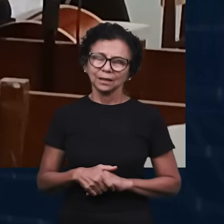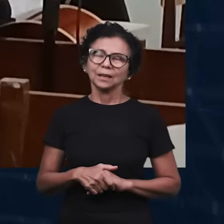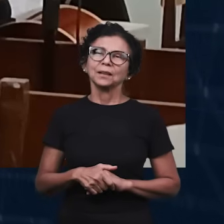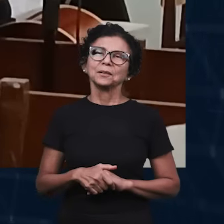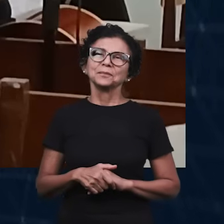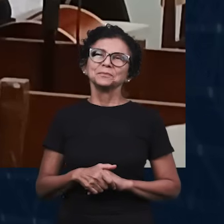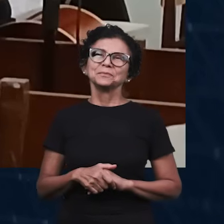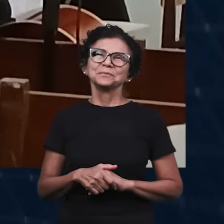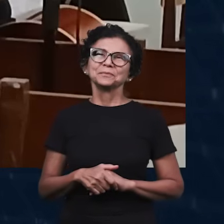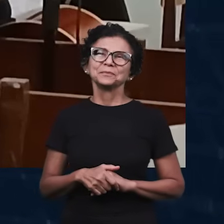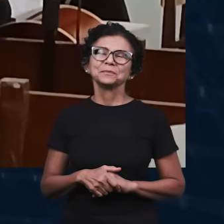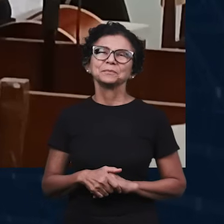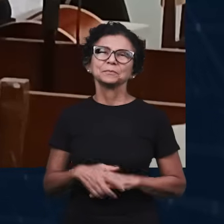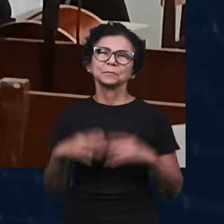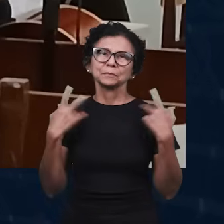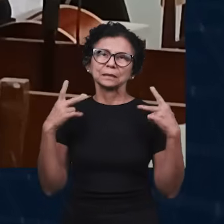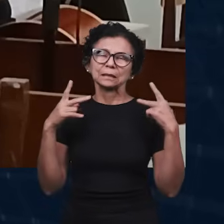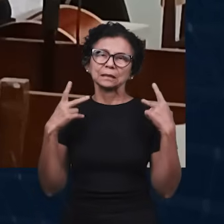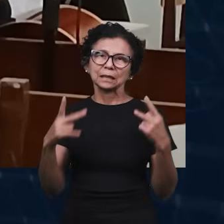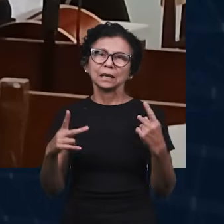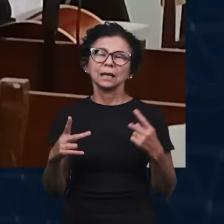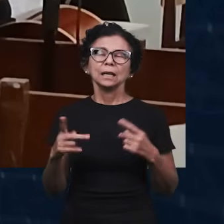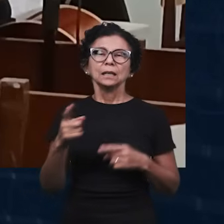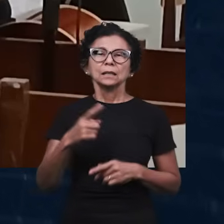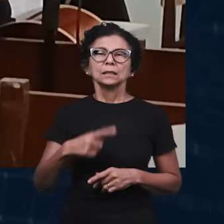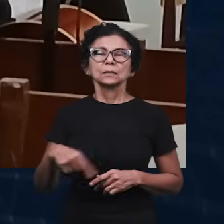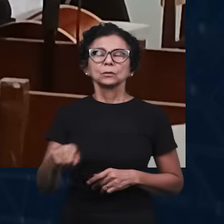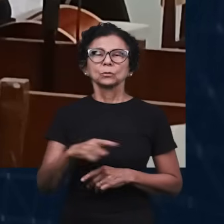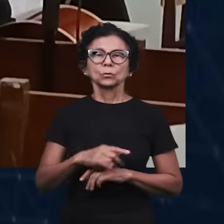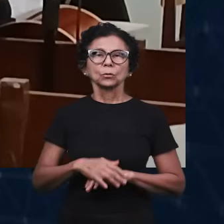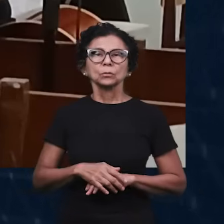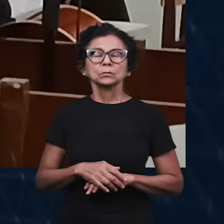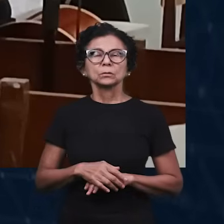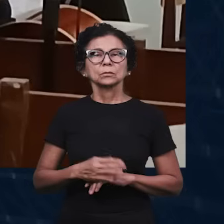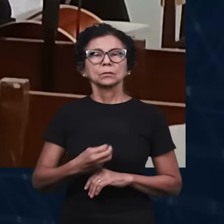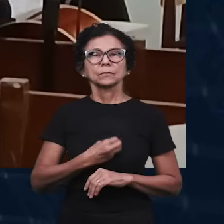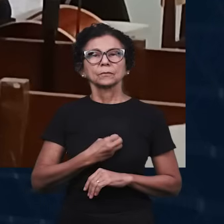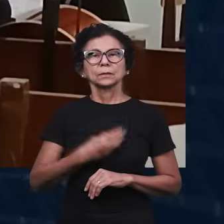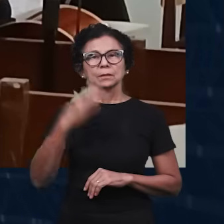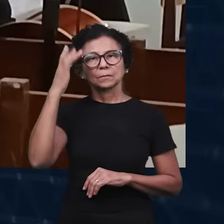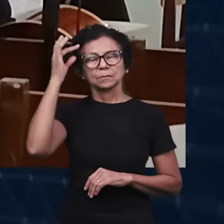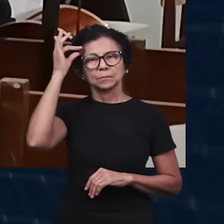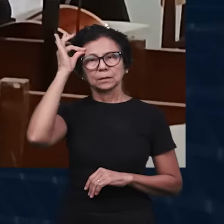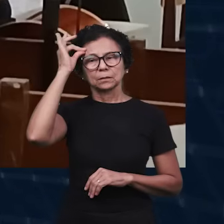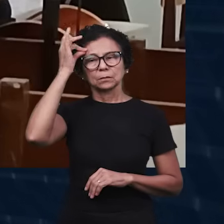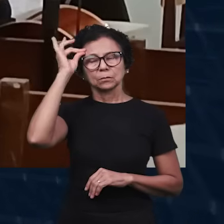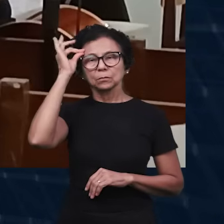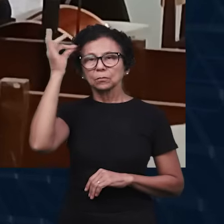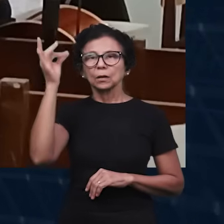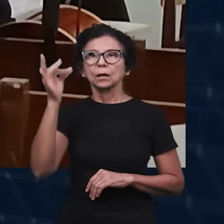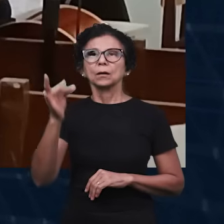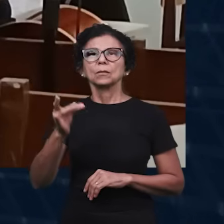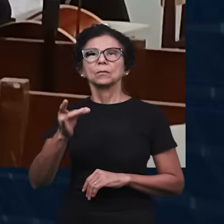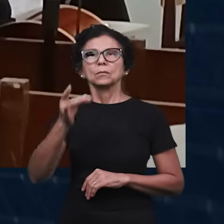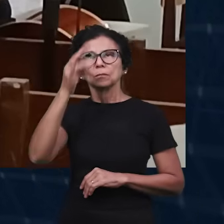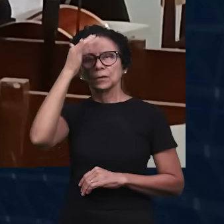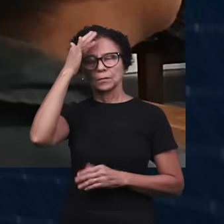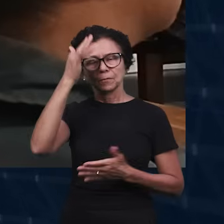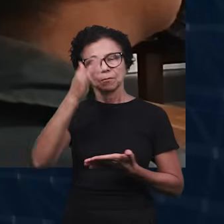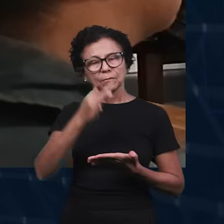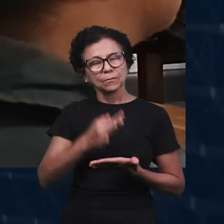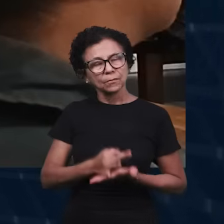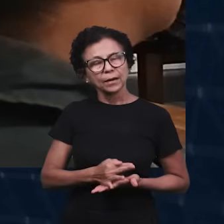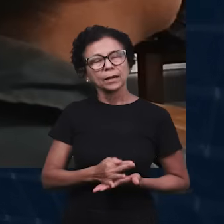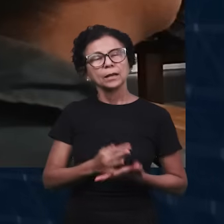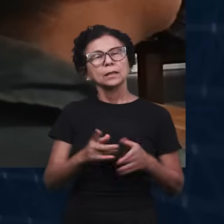participantes momentos de edificação, aprendizado e fortalecimento espiritual. O encontro foi marcado pela comunhão entre